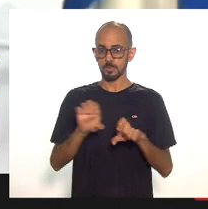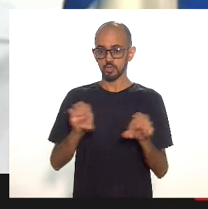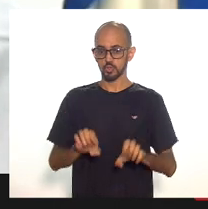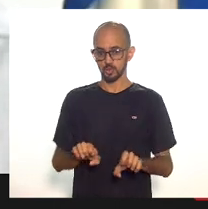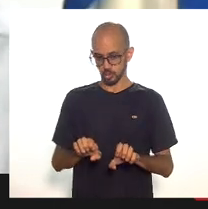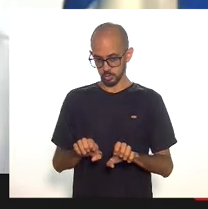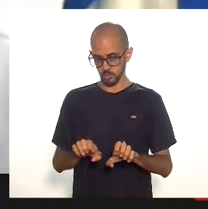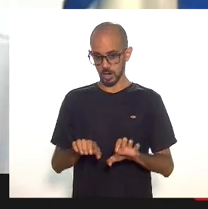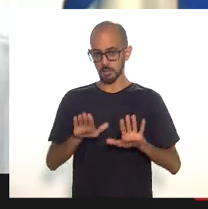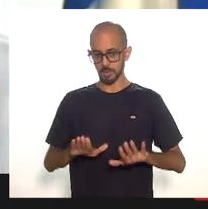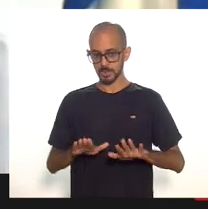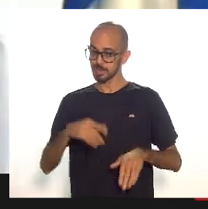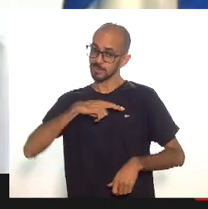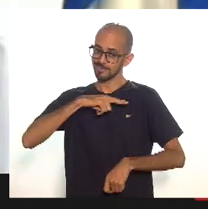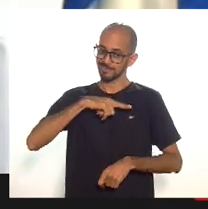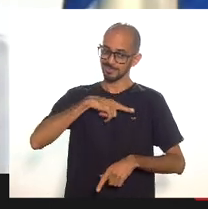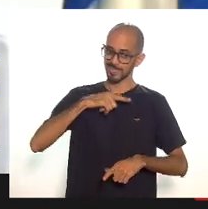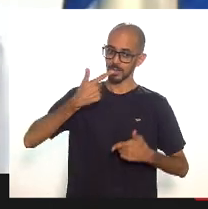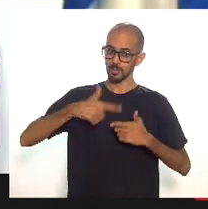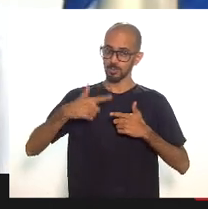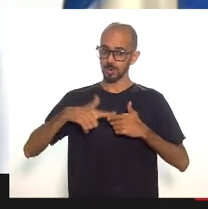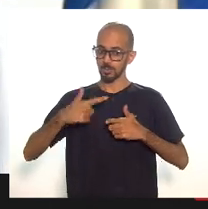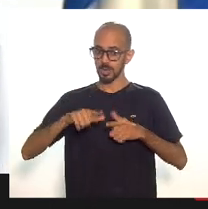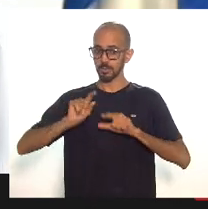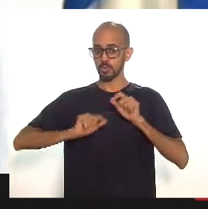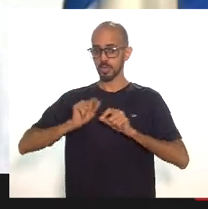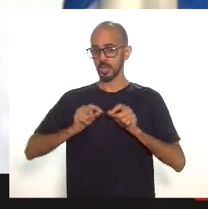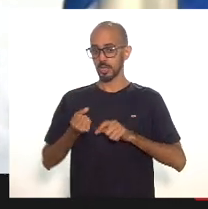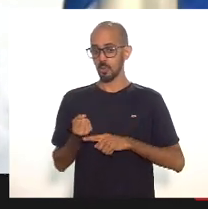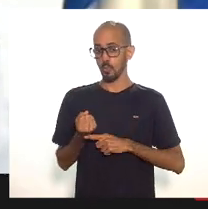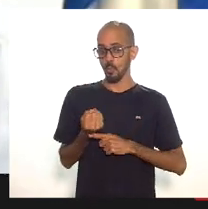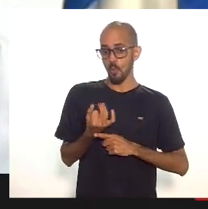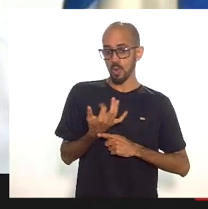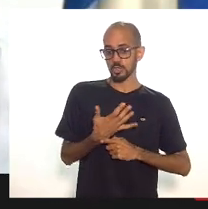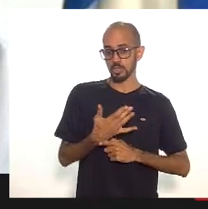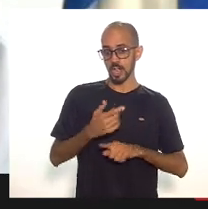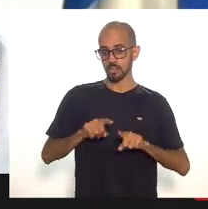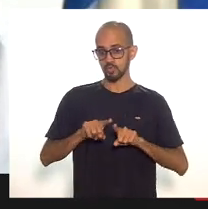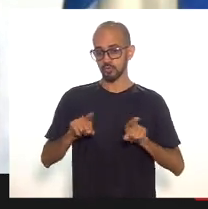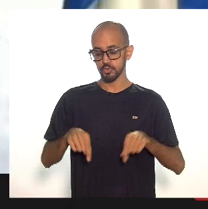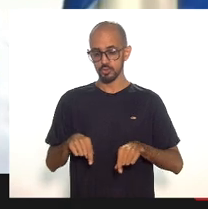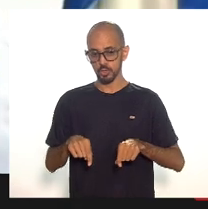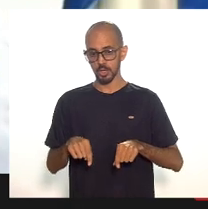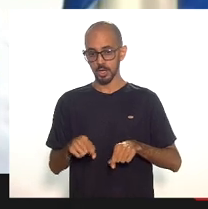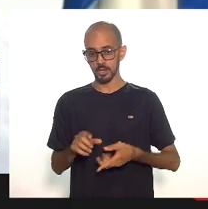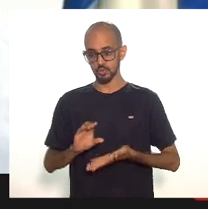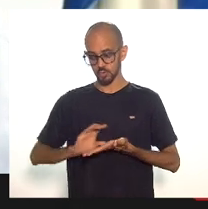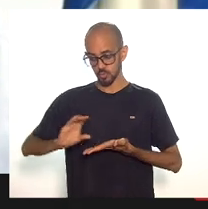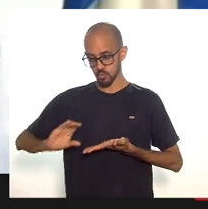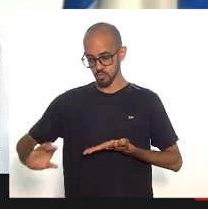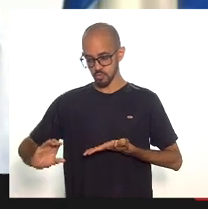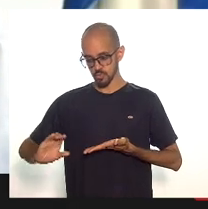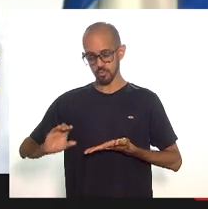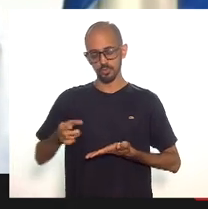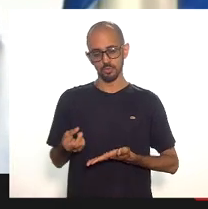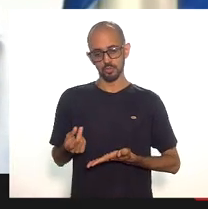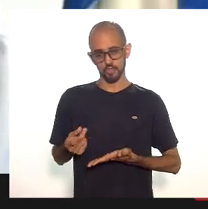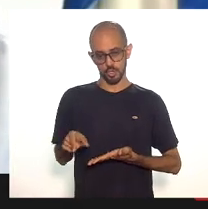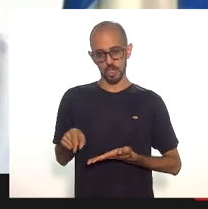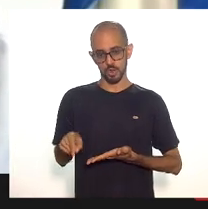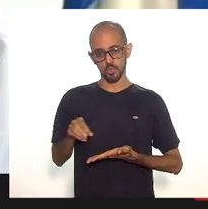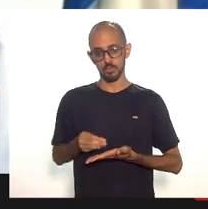leitos, mas ele tem um problema de número de profissionais e de financiamento, e aí, principalmente